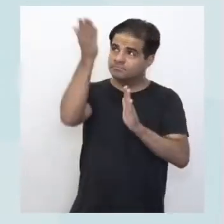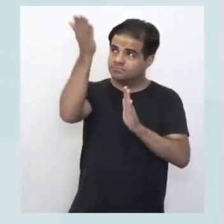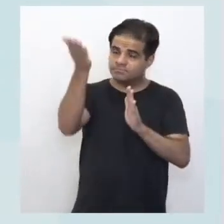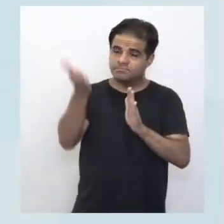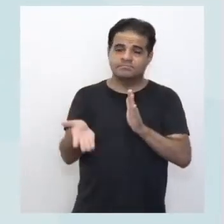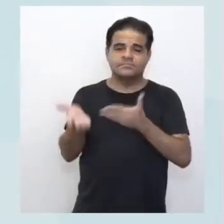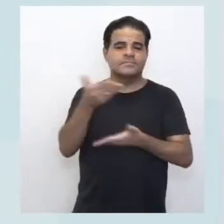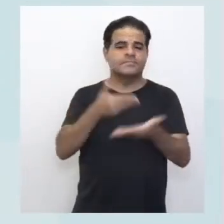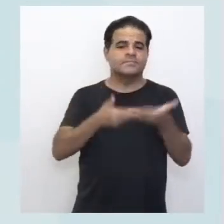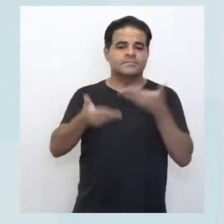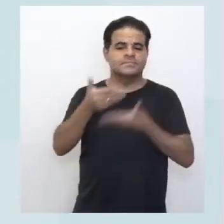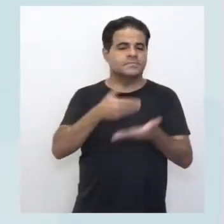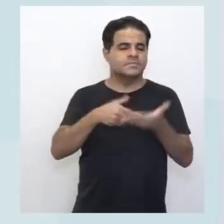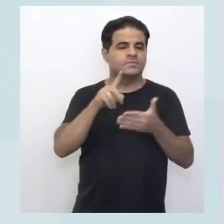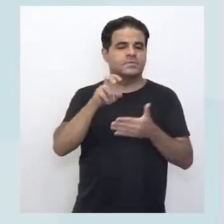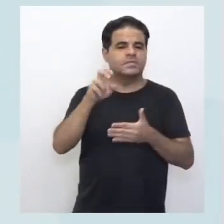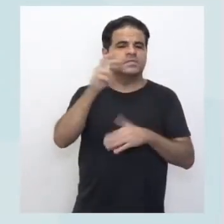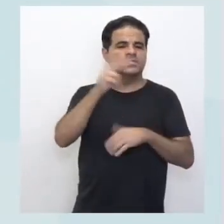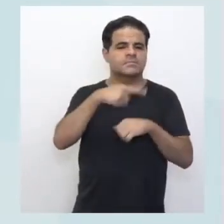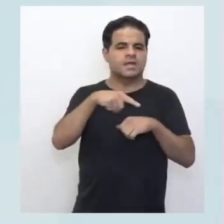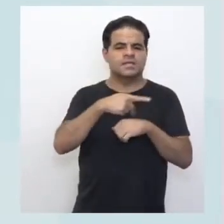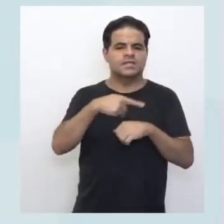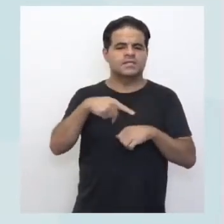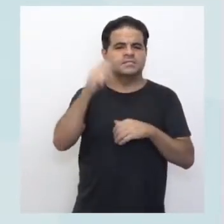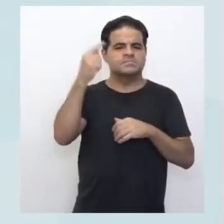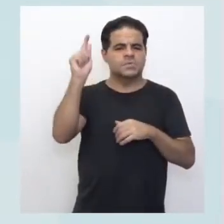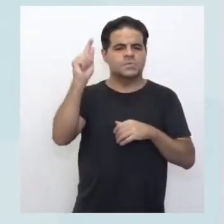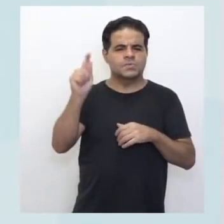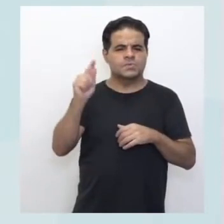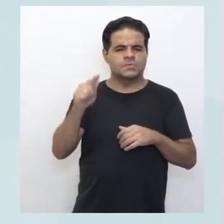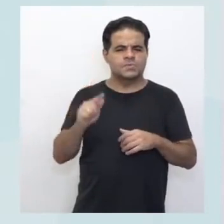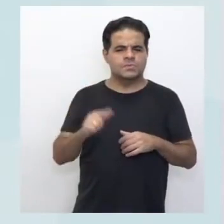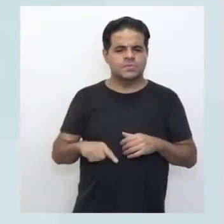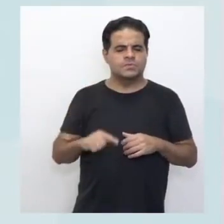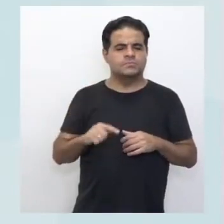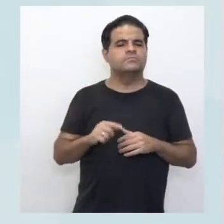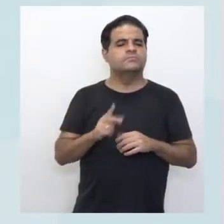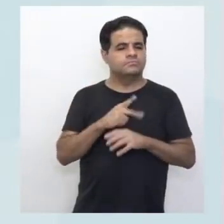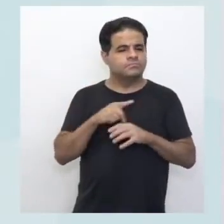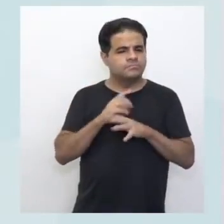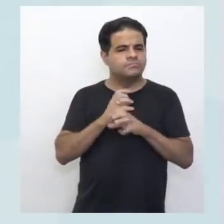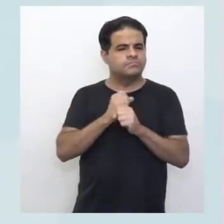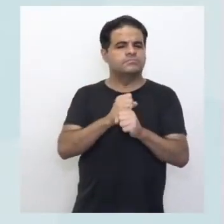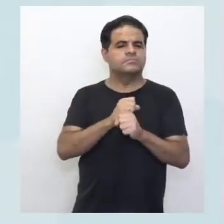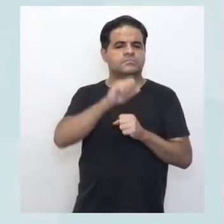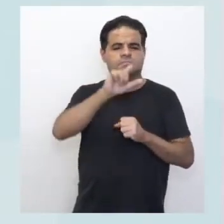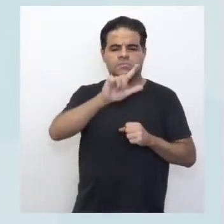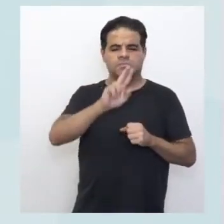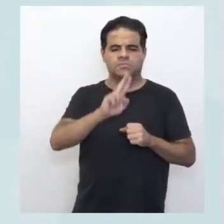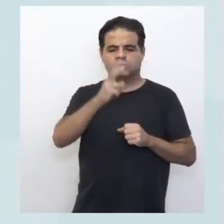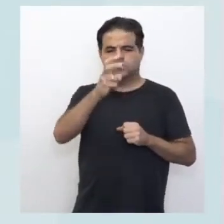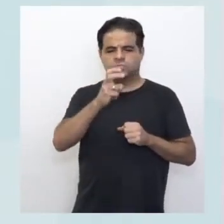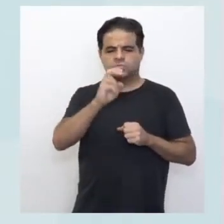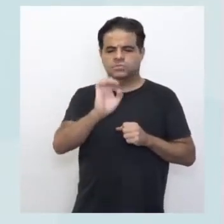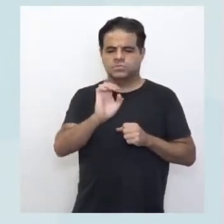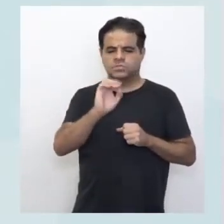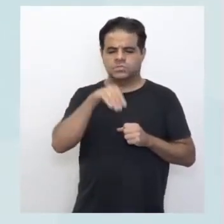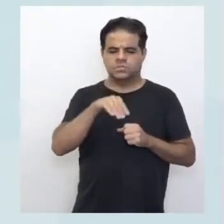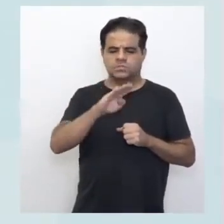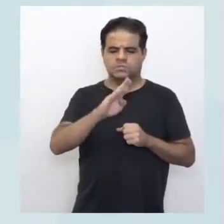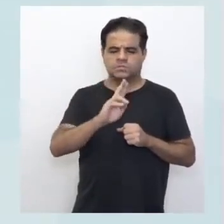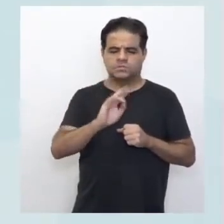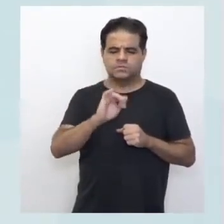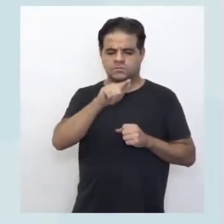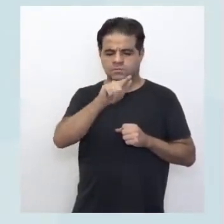tem os 15 maiores países, né, em relação ao PIB per capita. Então temos lá Luxemburgo, Suíça,